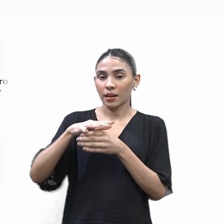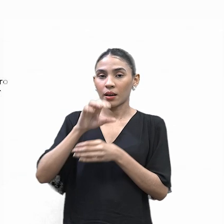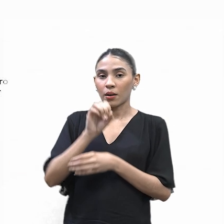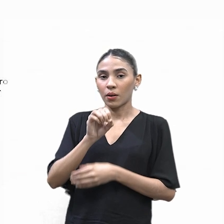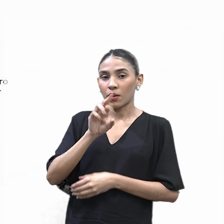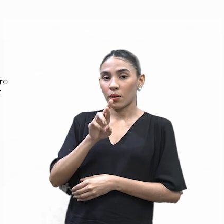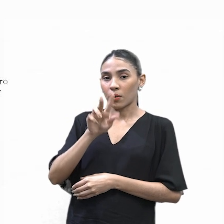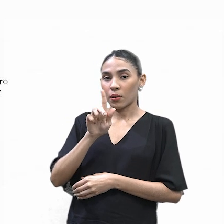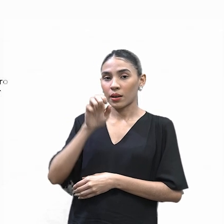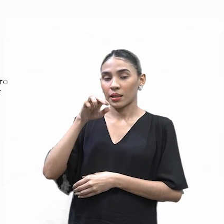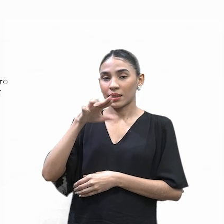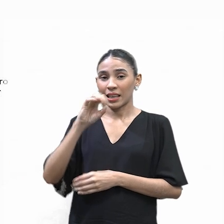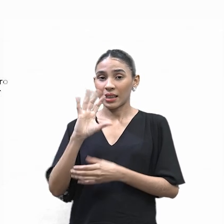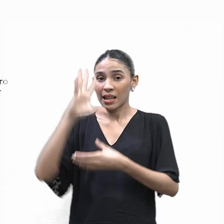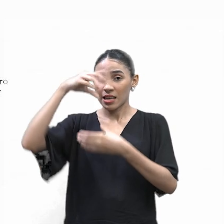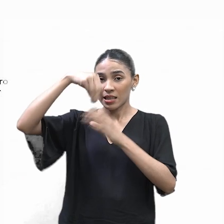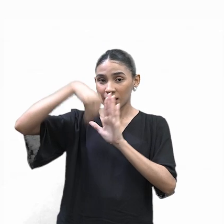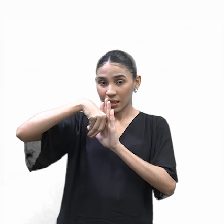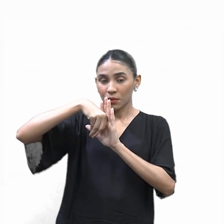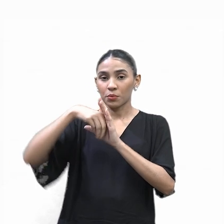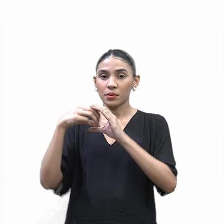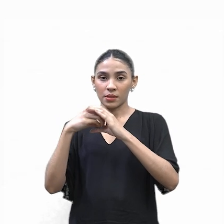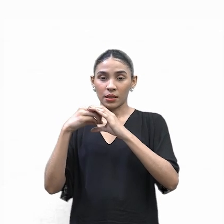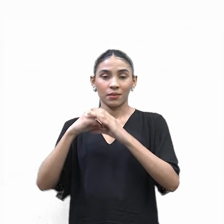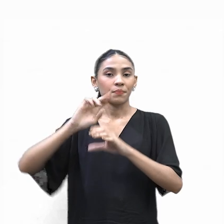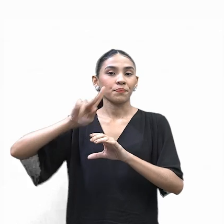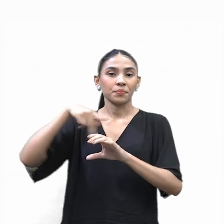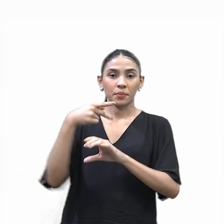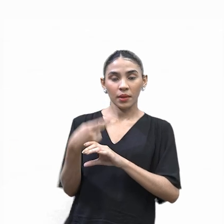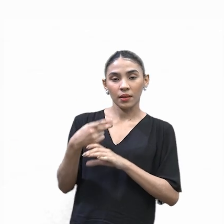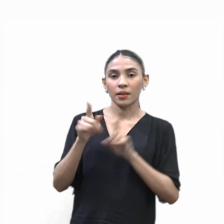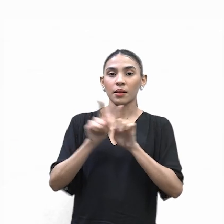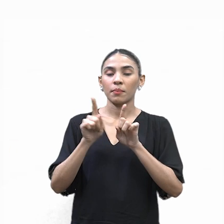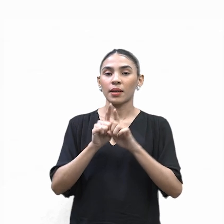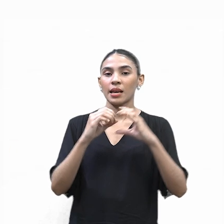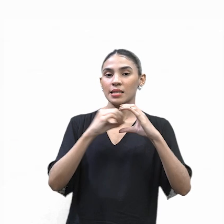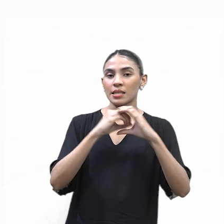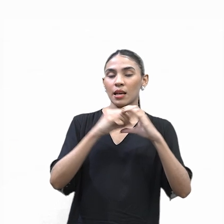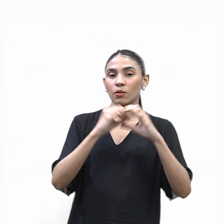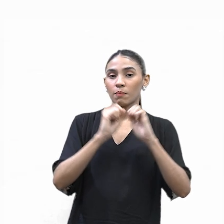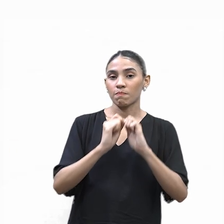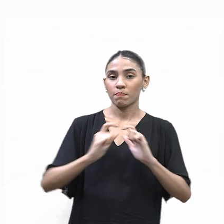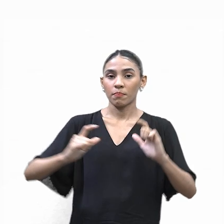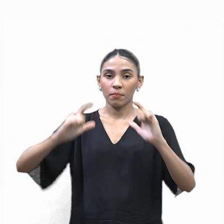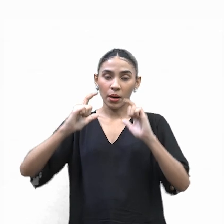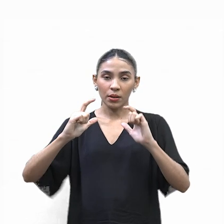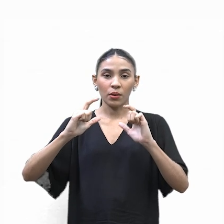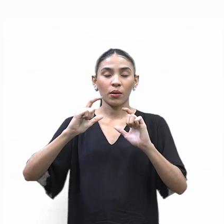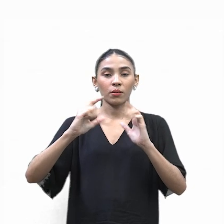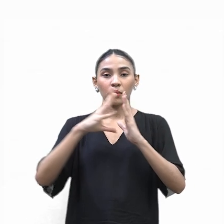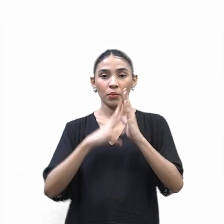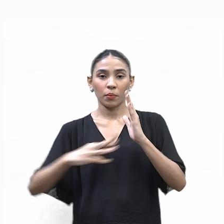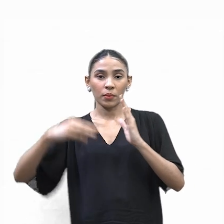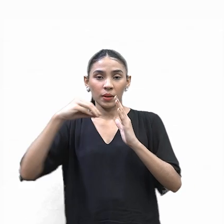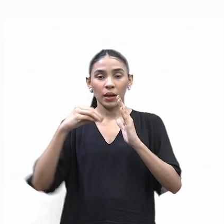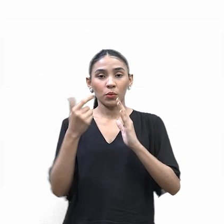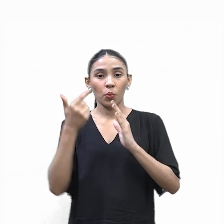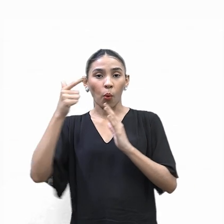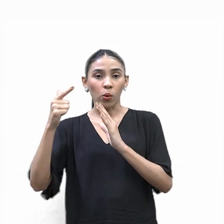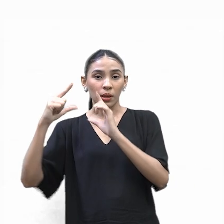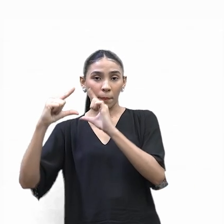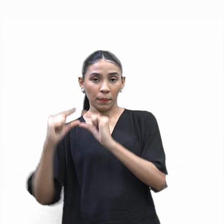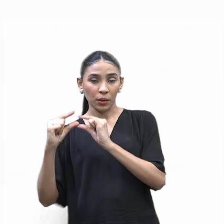organelas dentro da célula, tá? Depois, as células maiores teriam englobado outras células